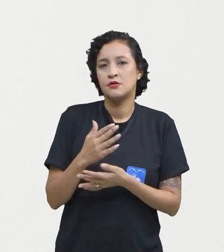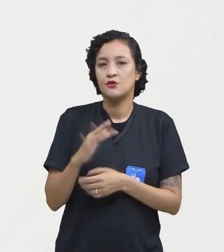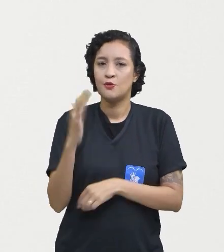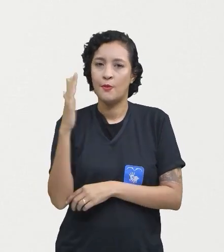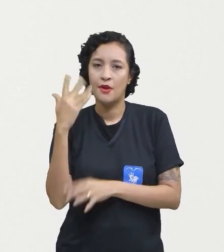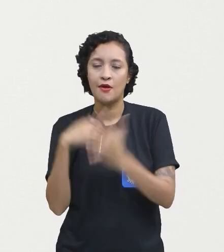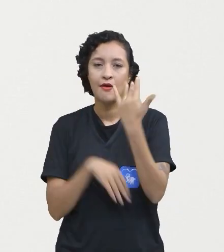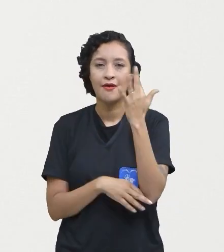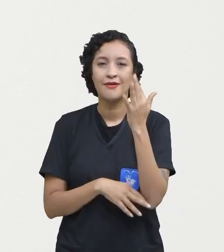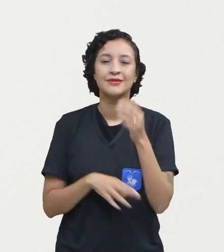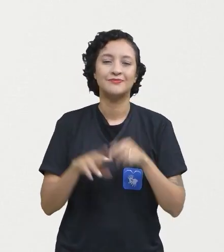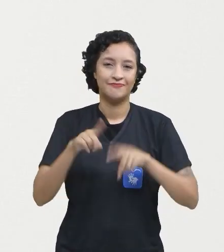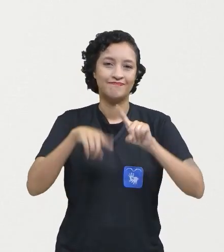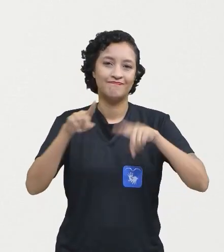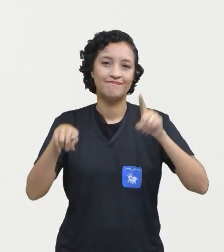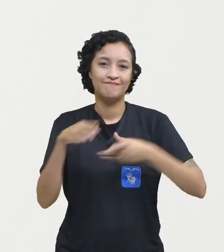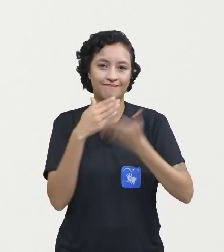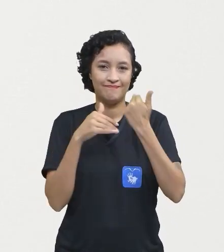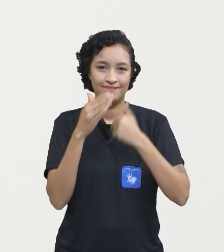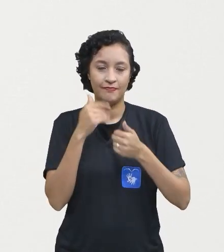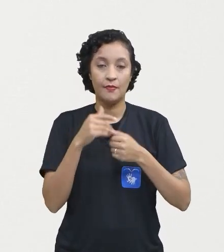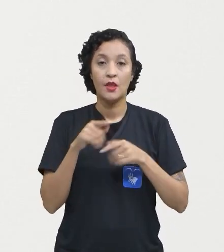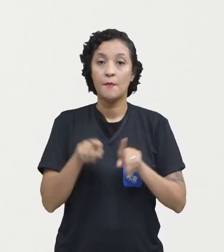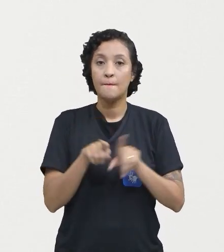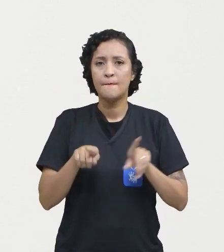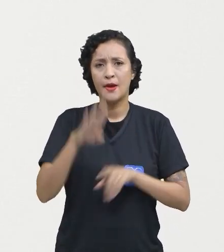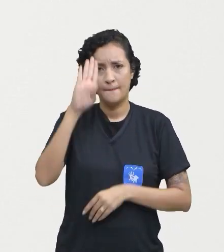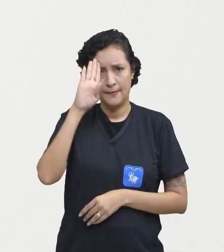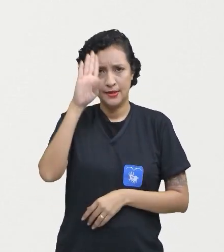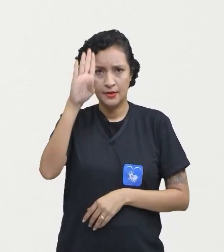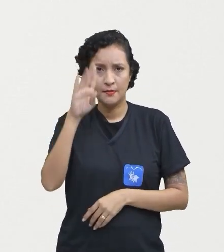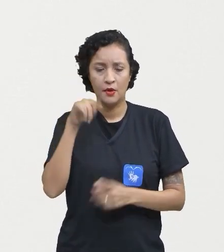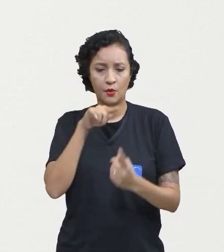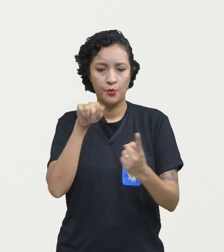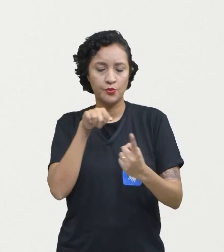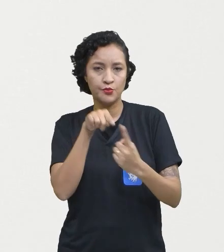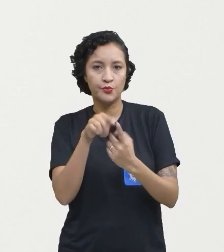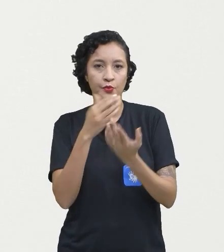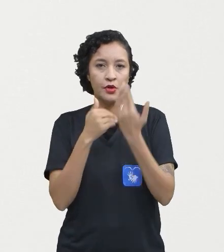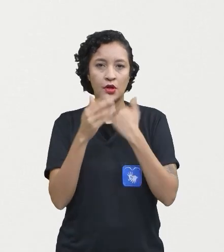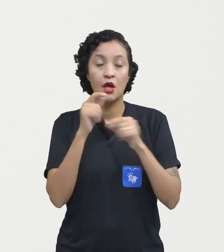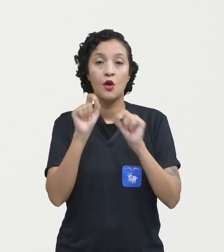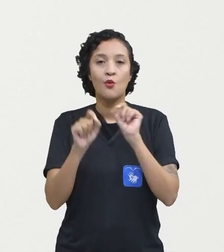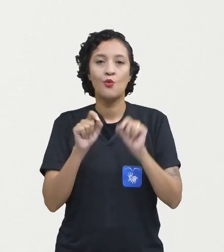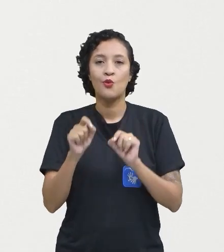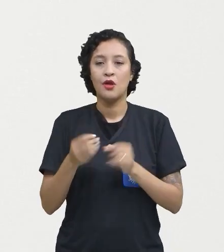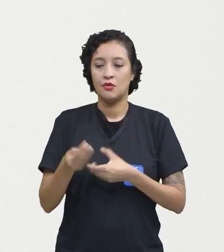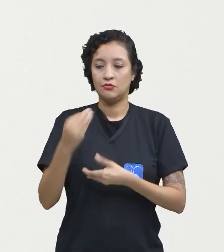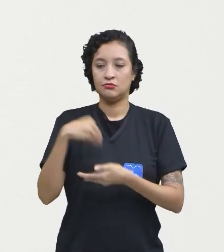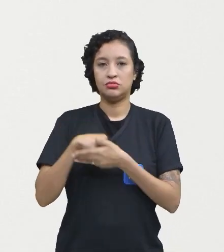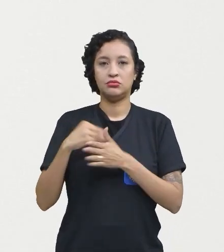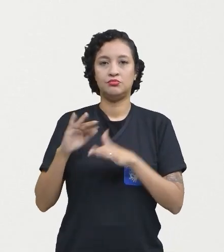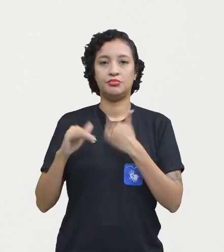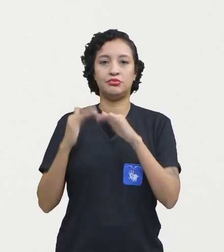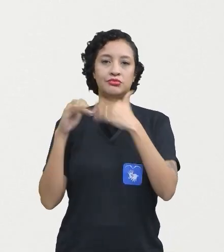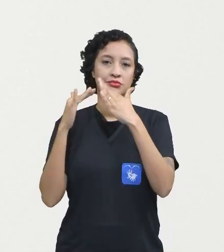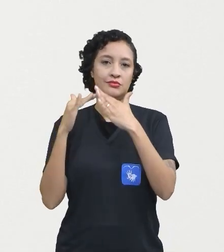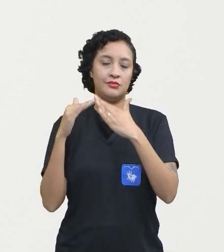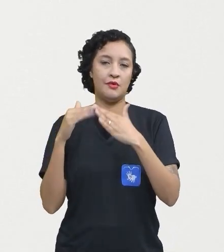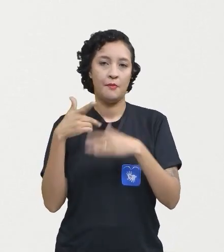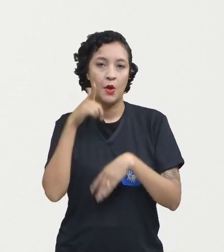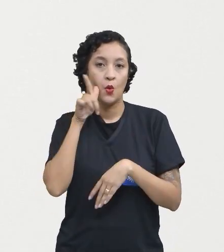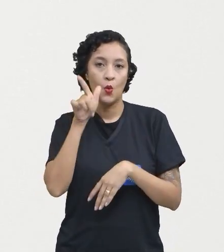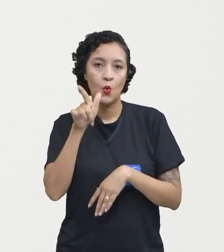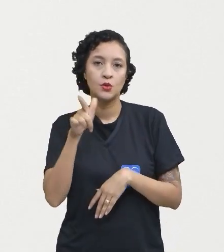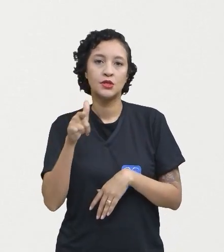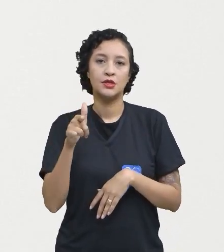a principal função da alimentação é trazer essa energia, né? Nutrir o animal para que ele consiga participar da cadeia alimentar,